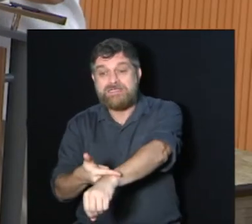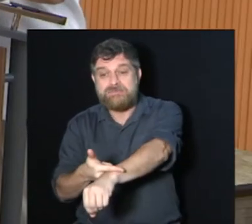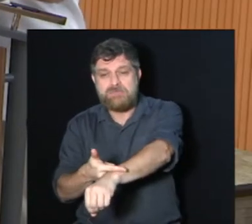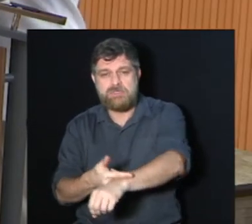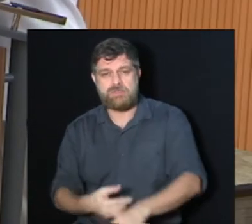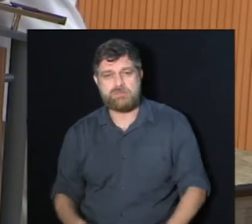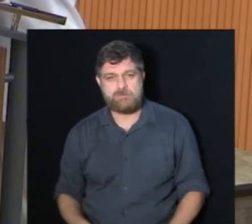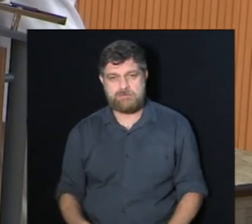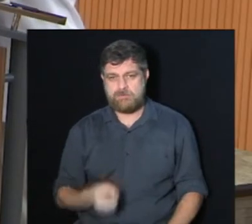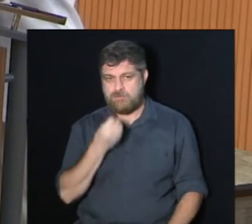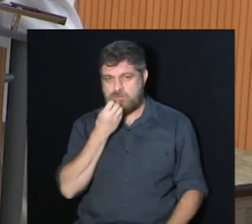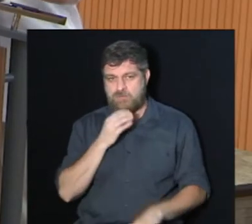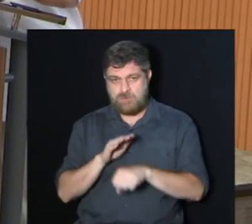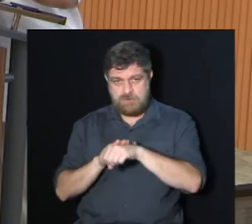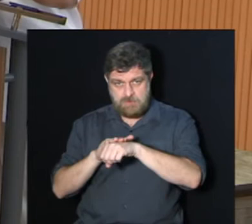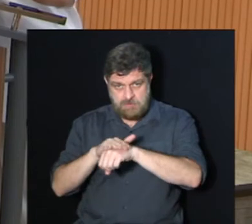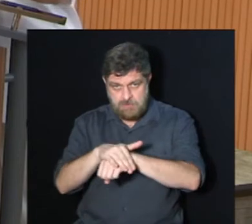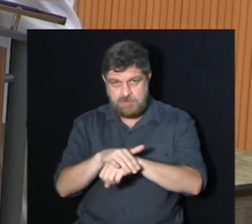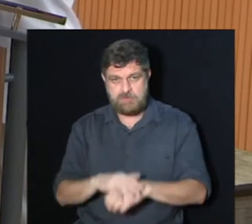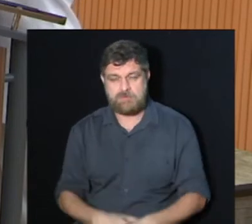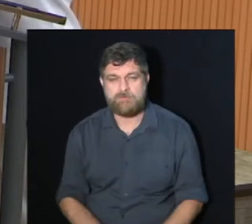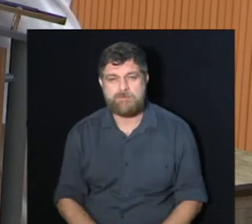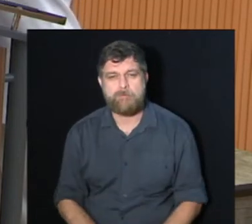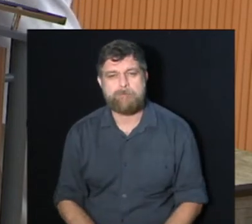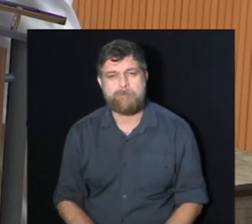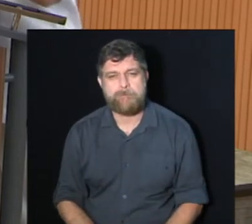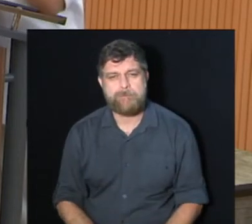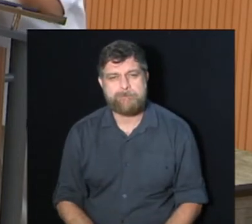Boa noite. Então,